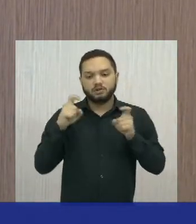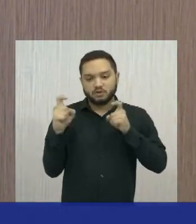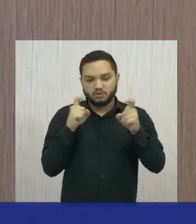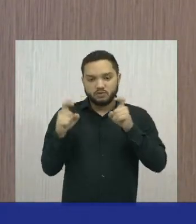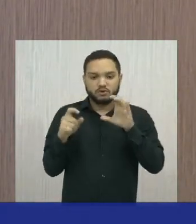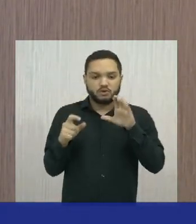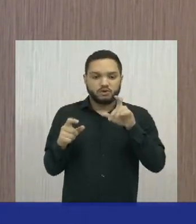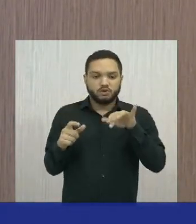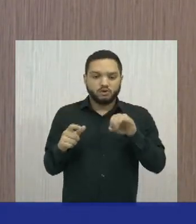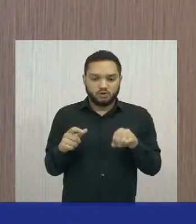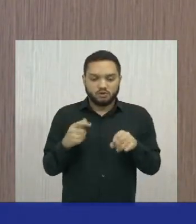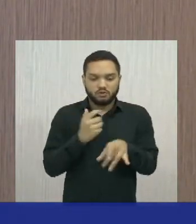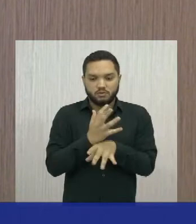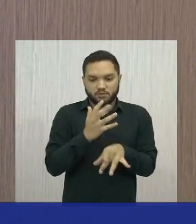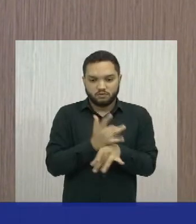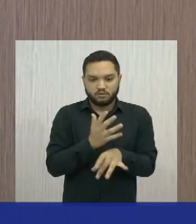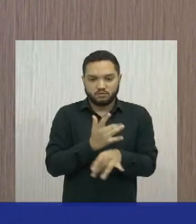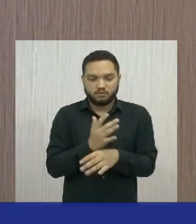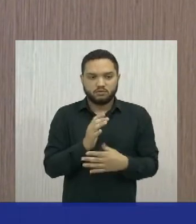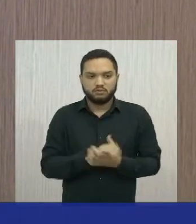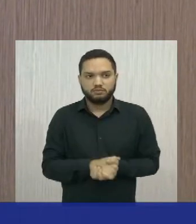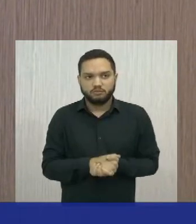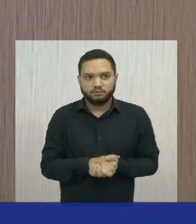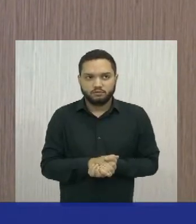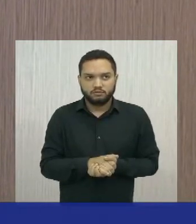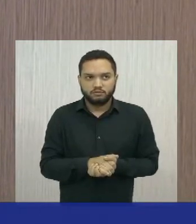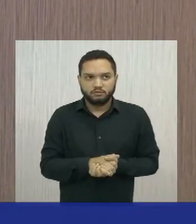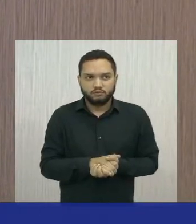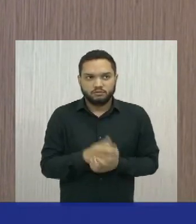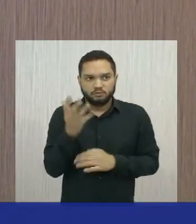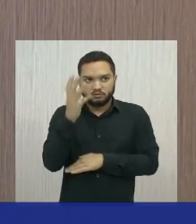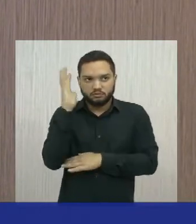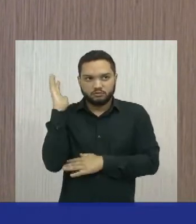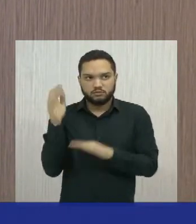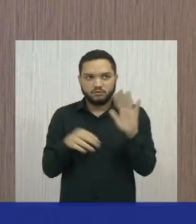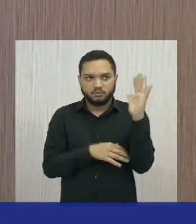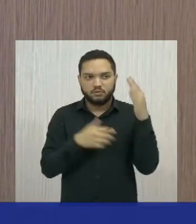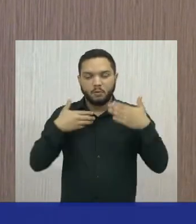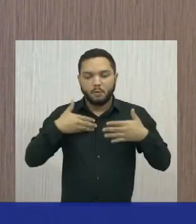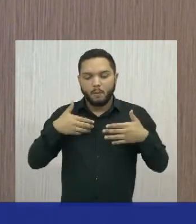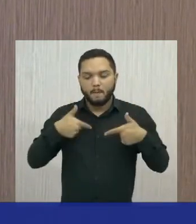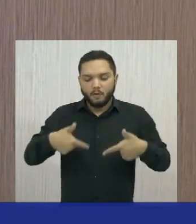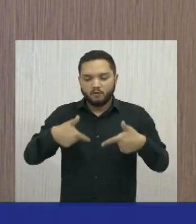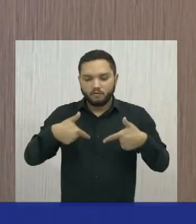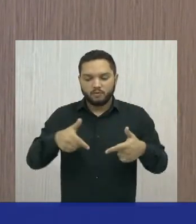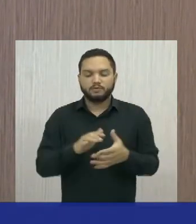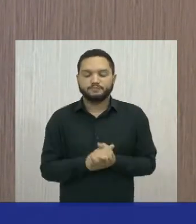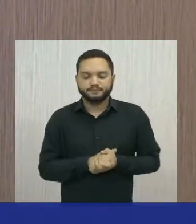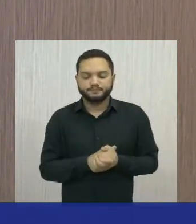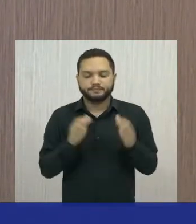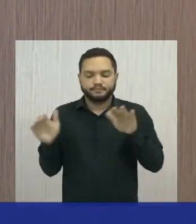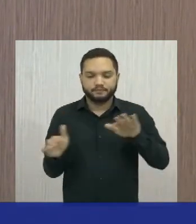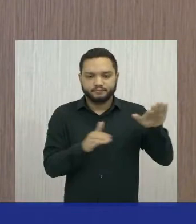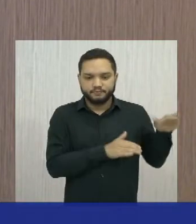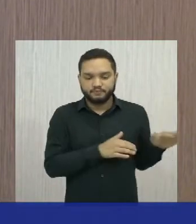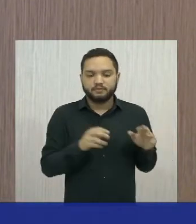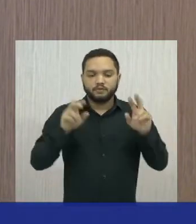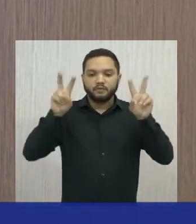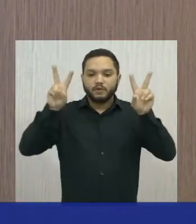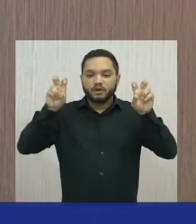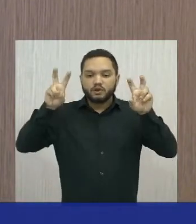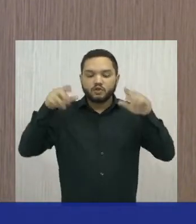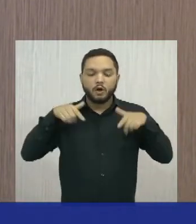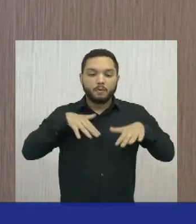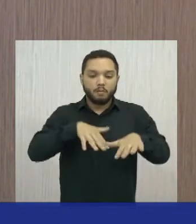código somente com o movimento ambientalista. Queria interagir também aqui com a fala do nosso movimento de moradia, eu acho que a